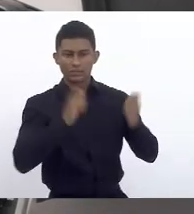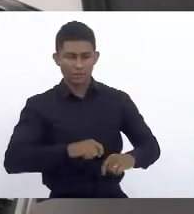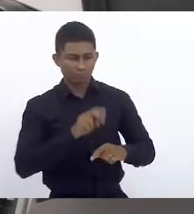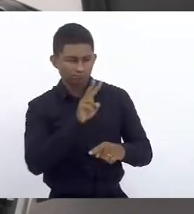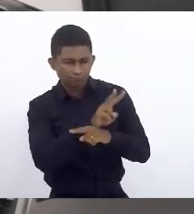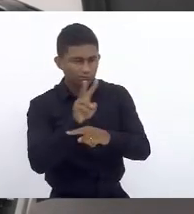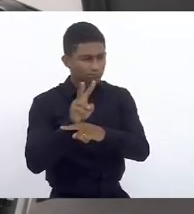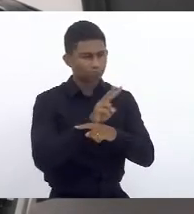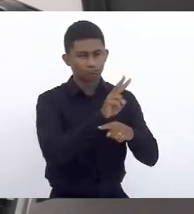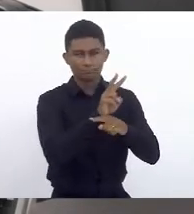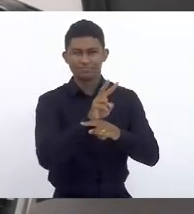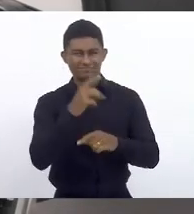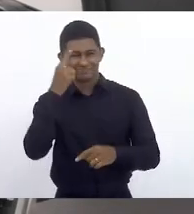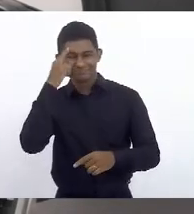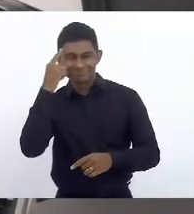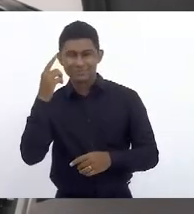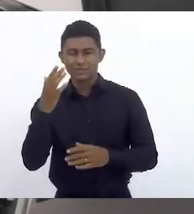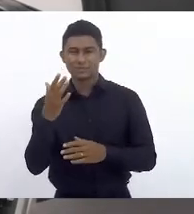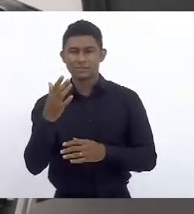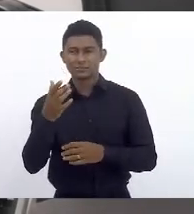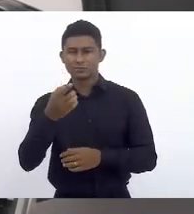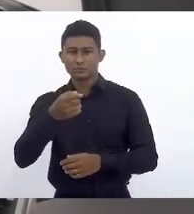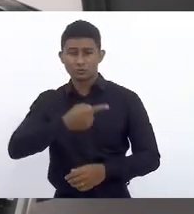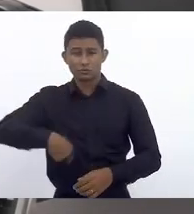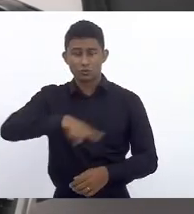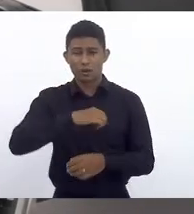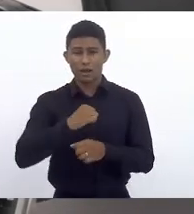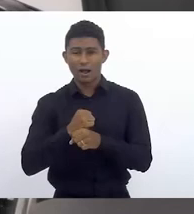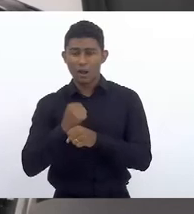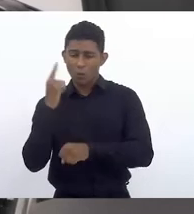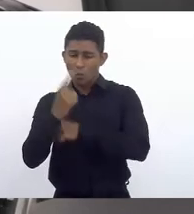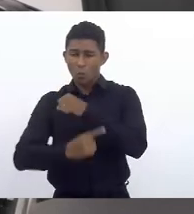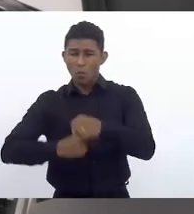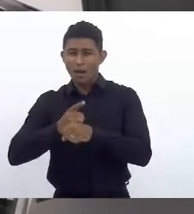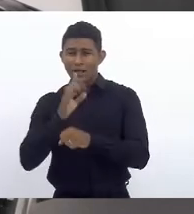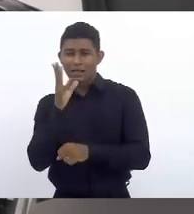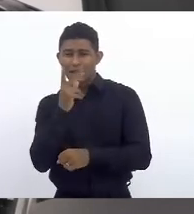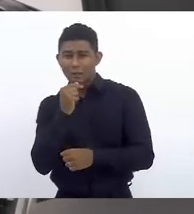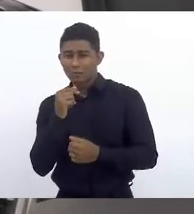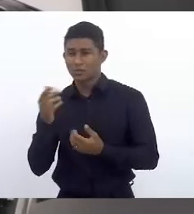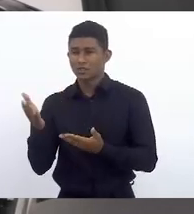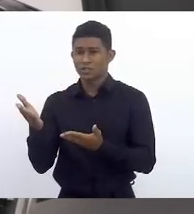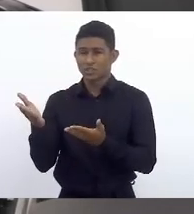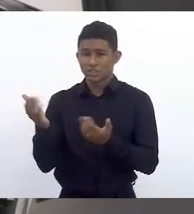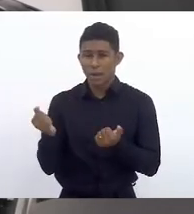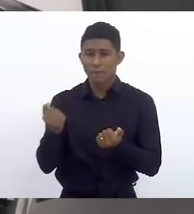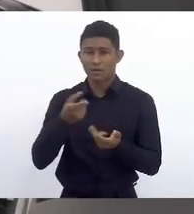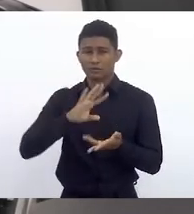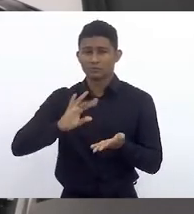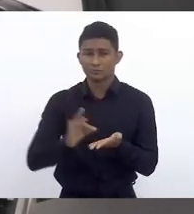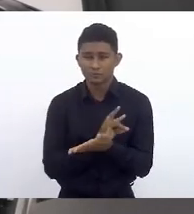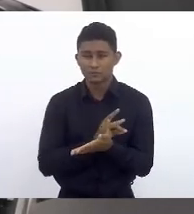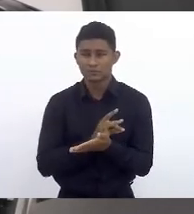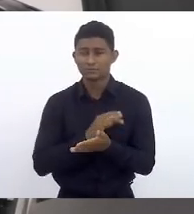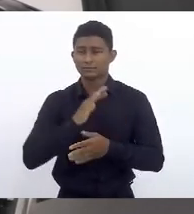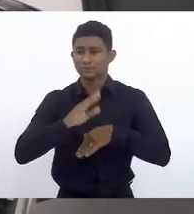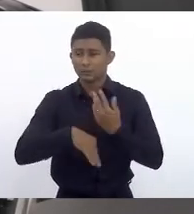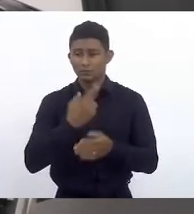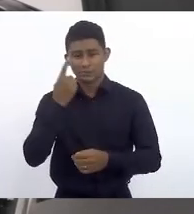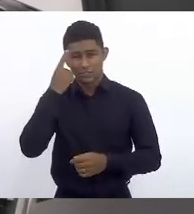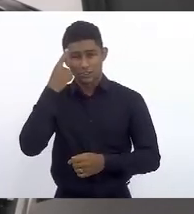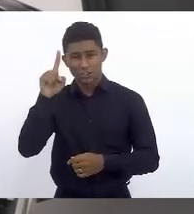que a gente ficou quase um ano chamando a ANP para assinar o convênio e a partir do momento da instalação da CPI, não durou 10, 15